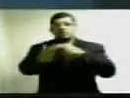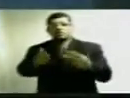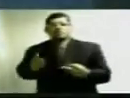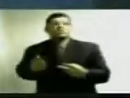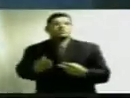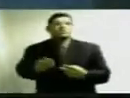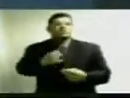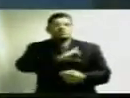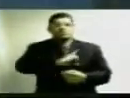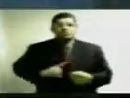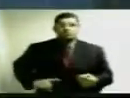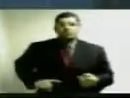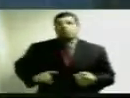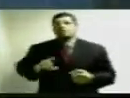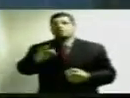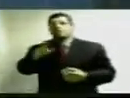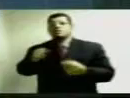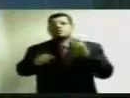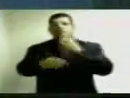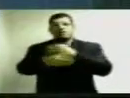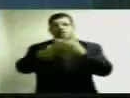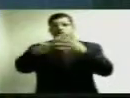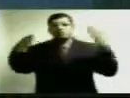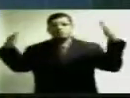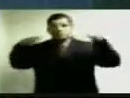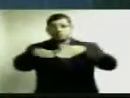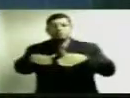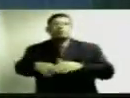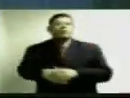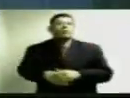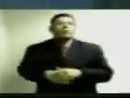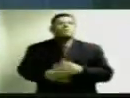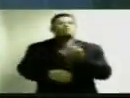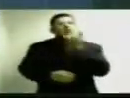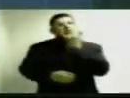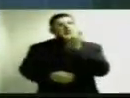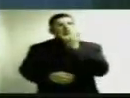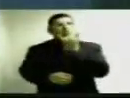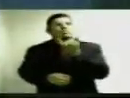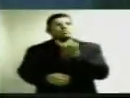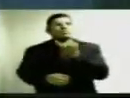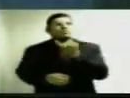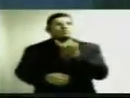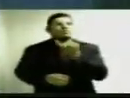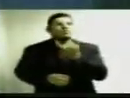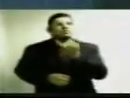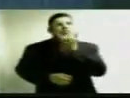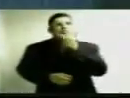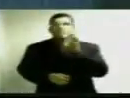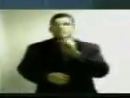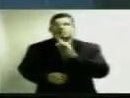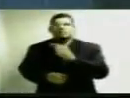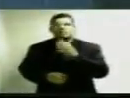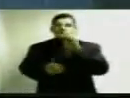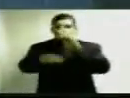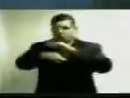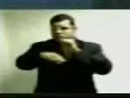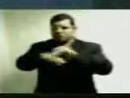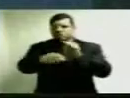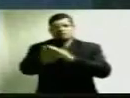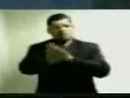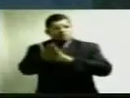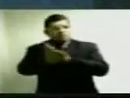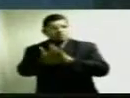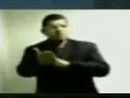sobre superfaturamento na obra do estacionamento. Me desculpem, ninguém me consultou para fazer